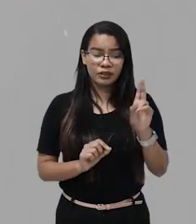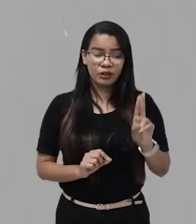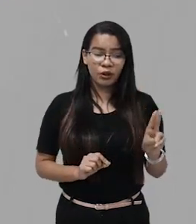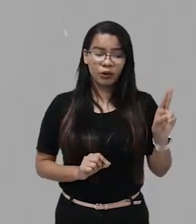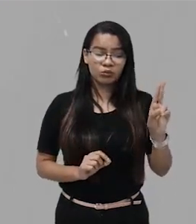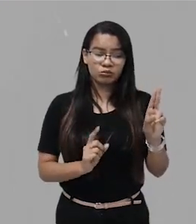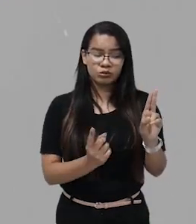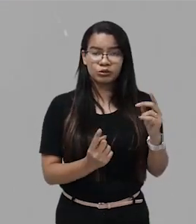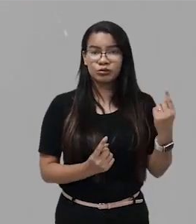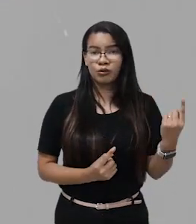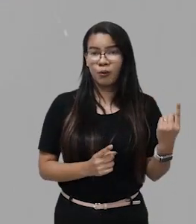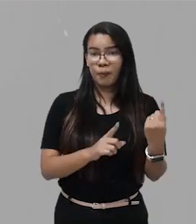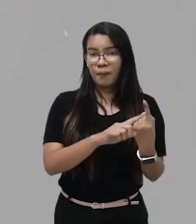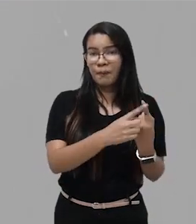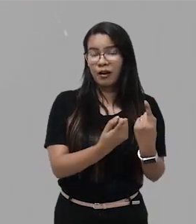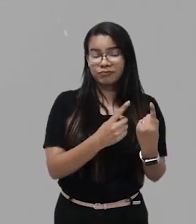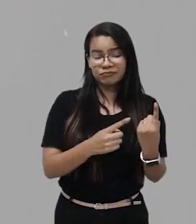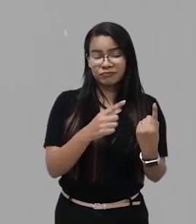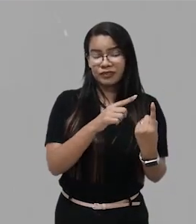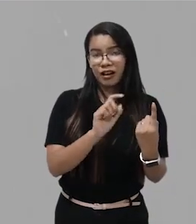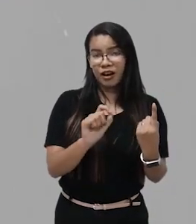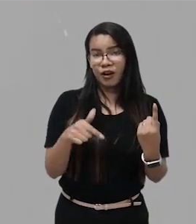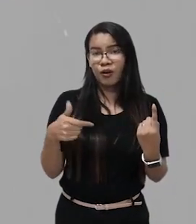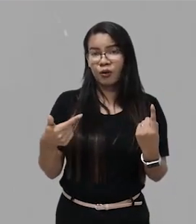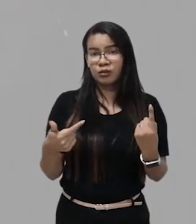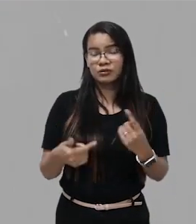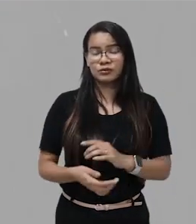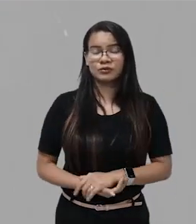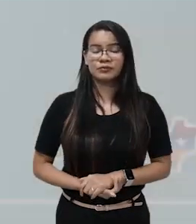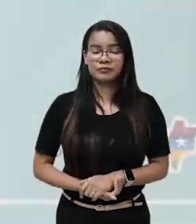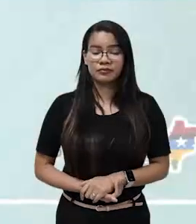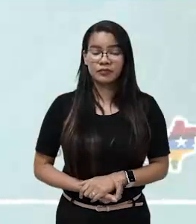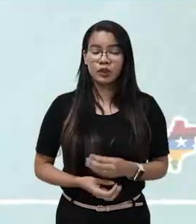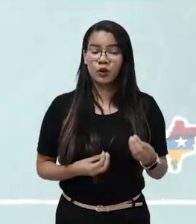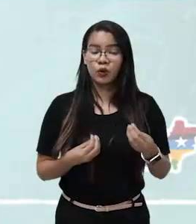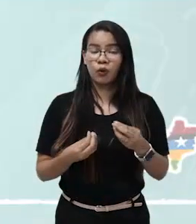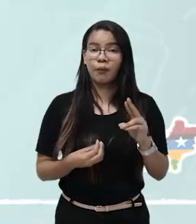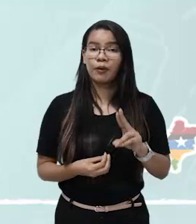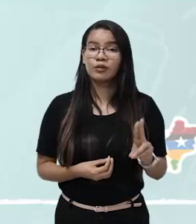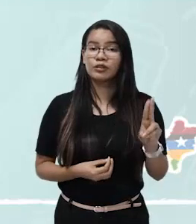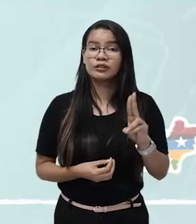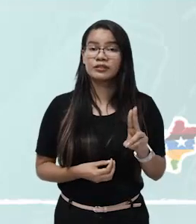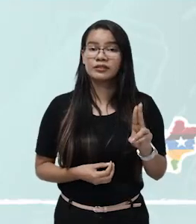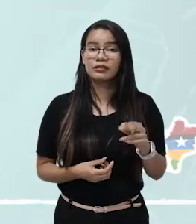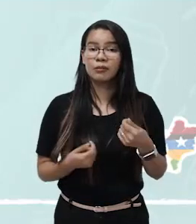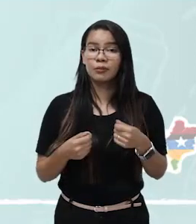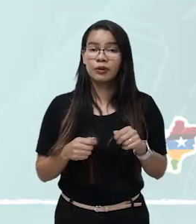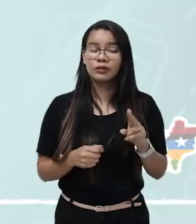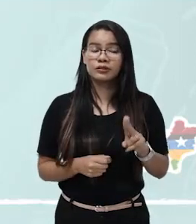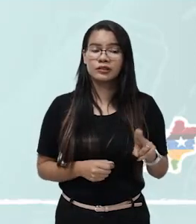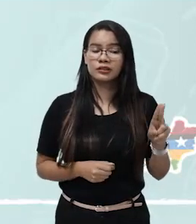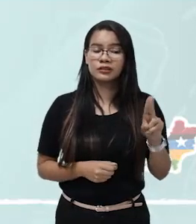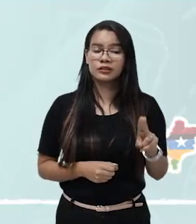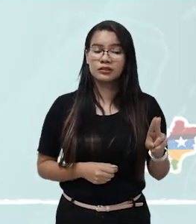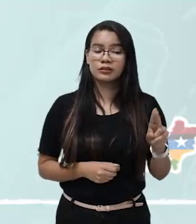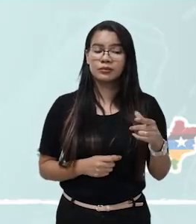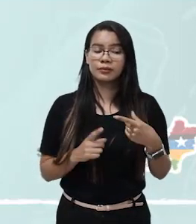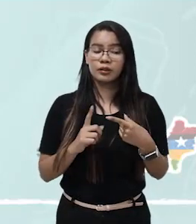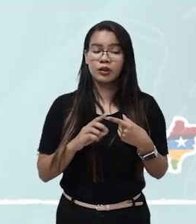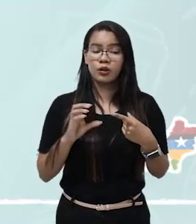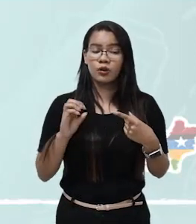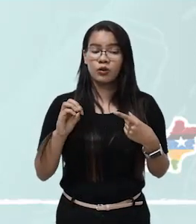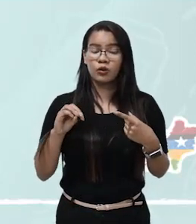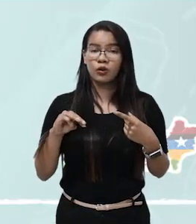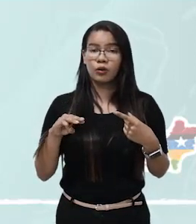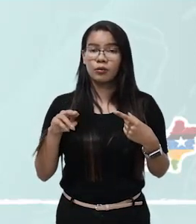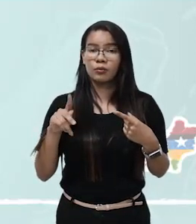medicamento faz, de verdade. Como são utilizados? Eles podem ser utilizados na forma de comprimidos, tá